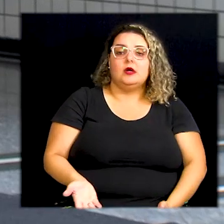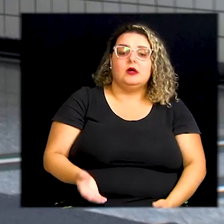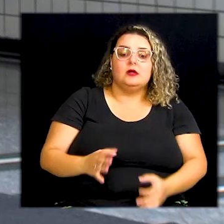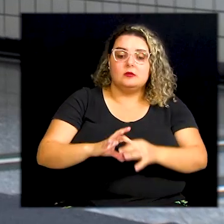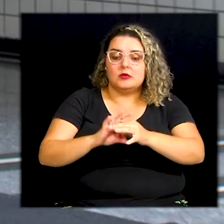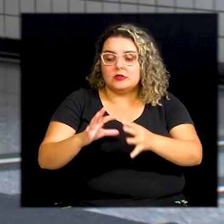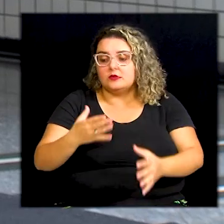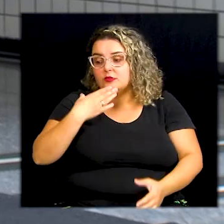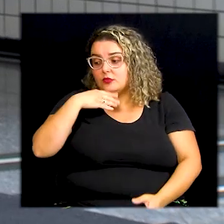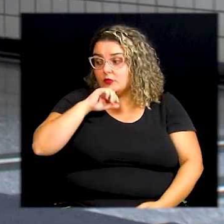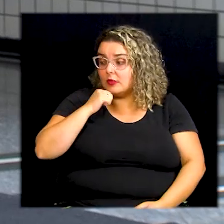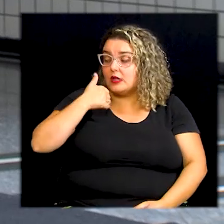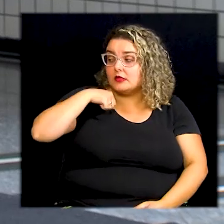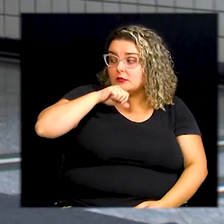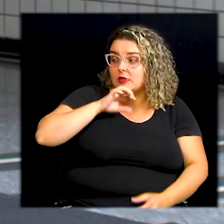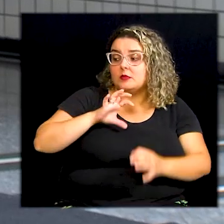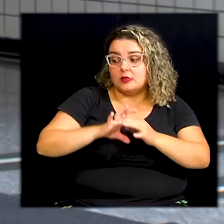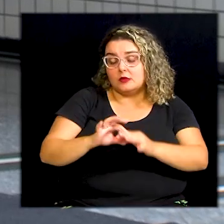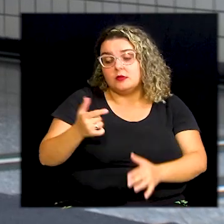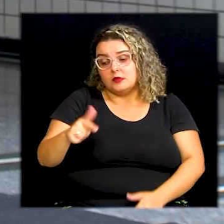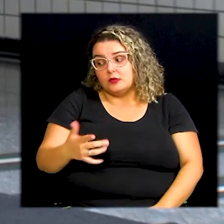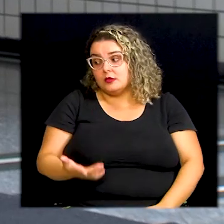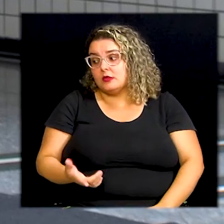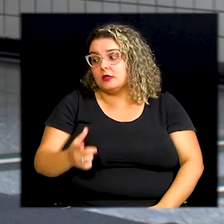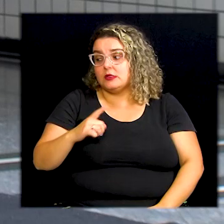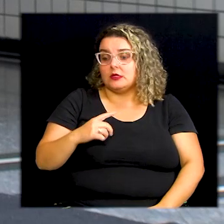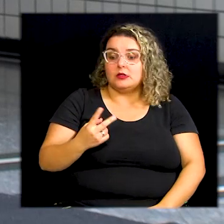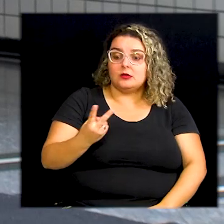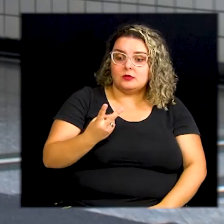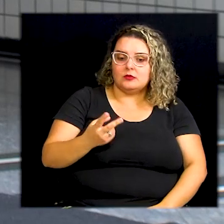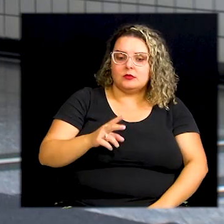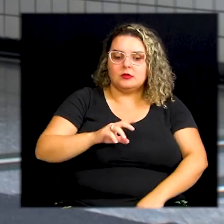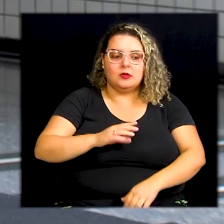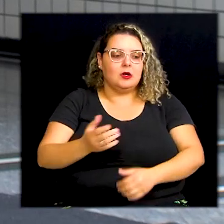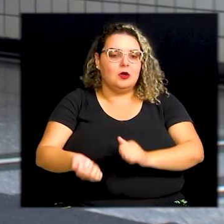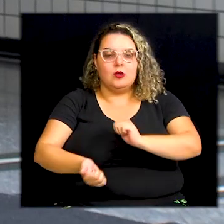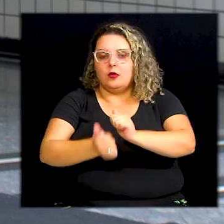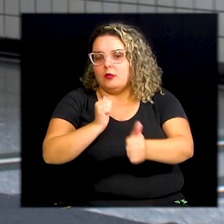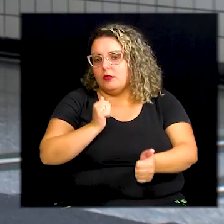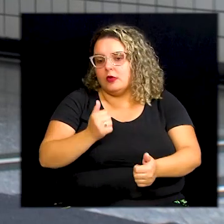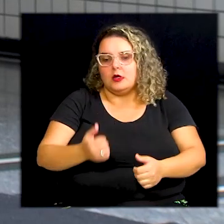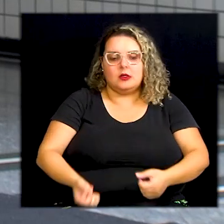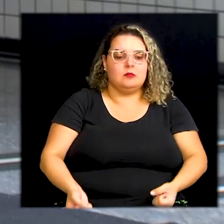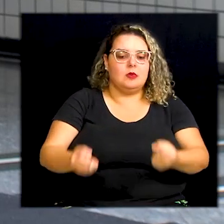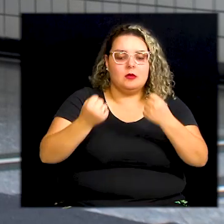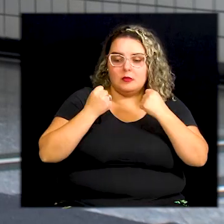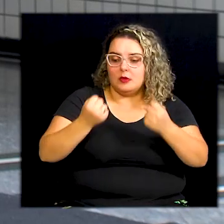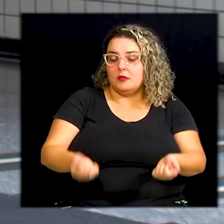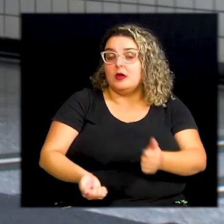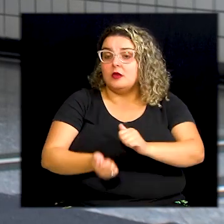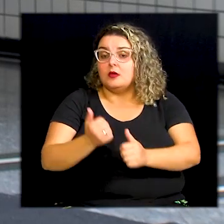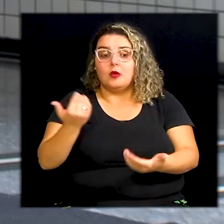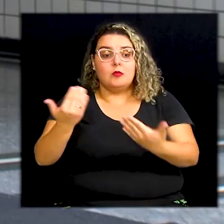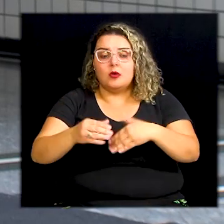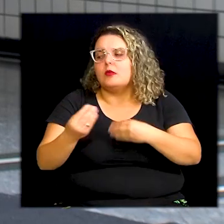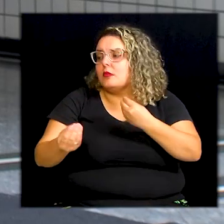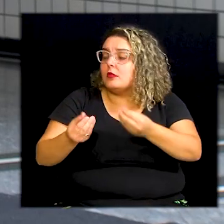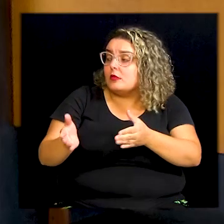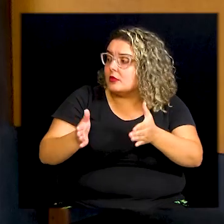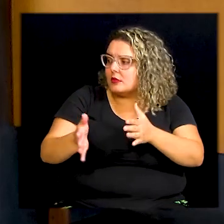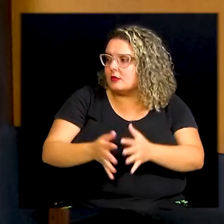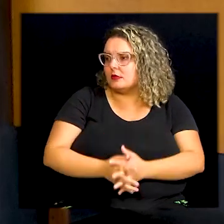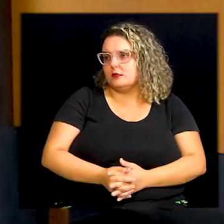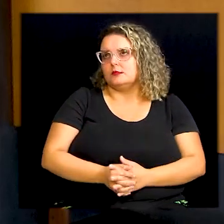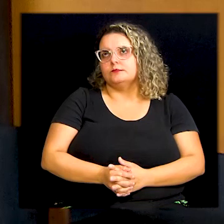você continuasse? Porque a gente sabe que muitas vezes tem 2 períodos, já começa a academia, já começa o futebol e tem que estudar e tem prova. Como é que foi esse período